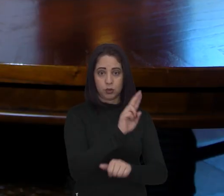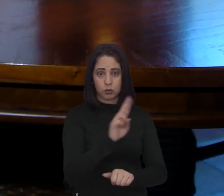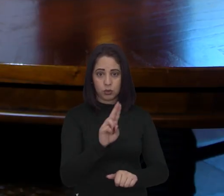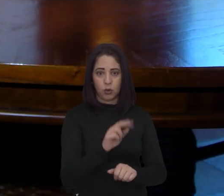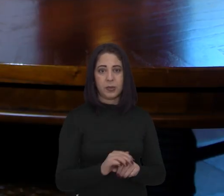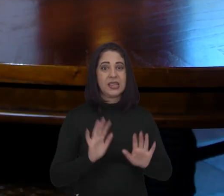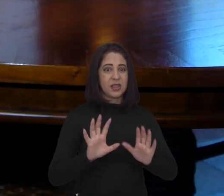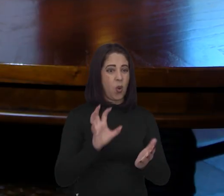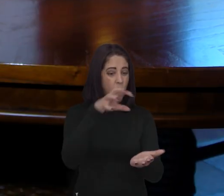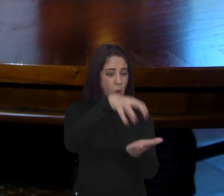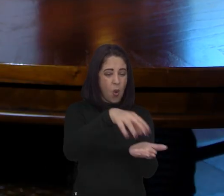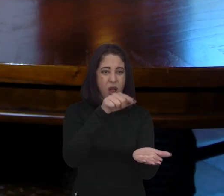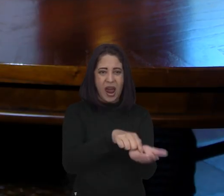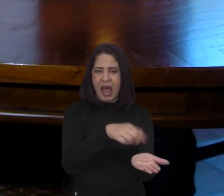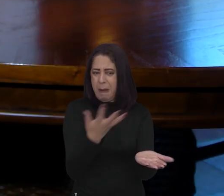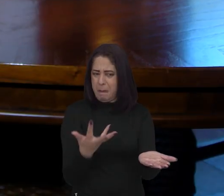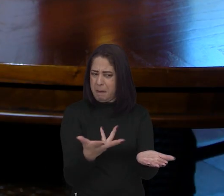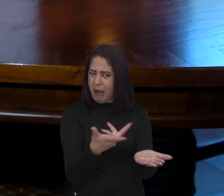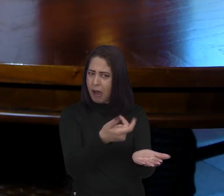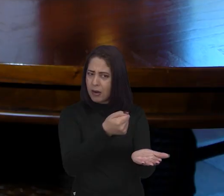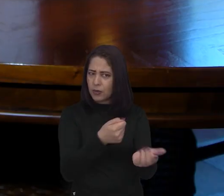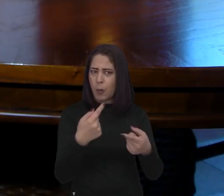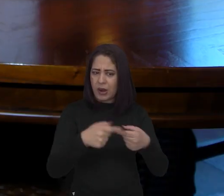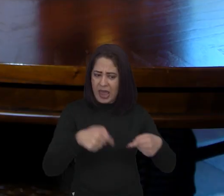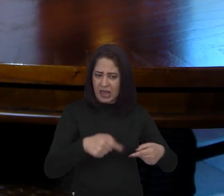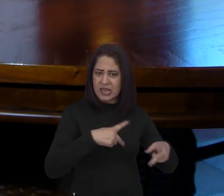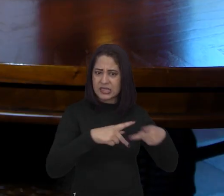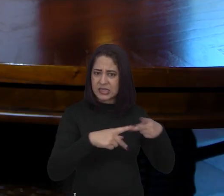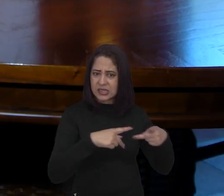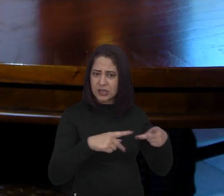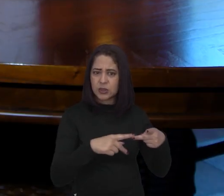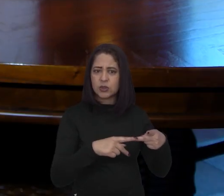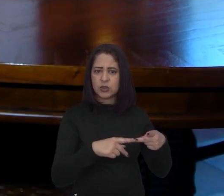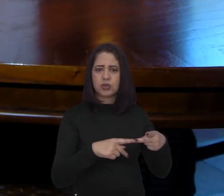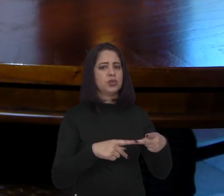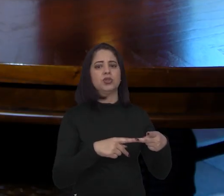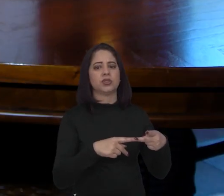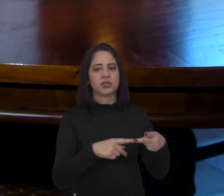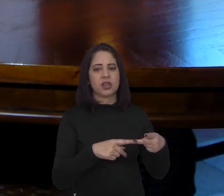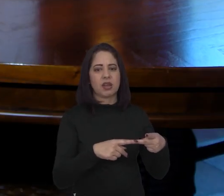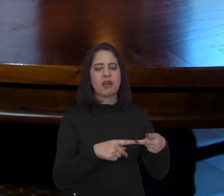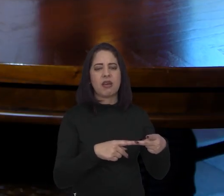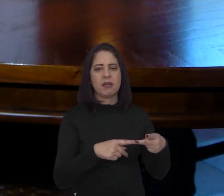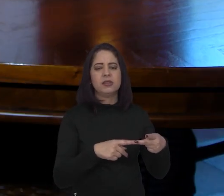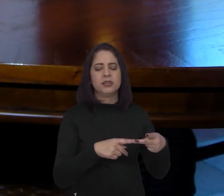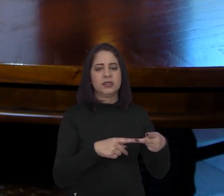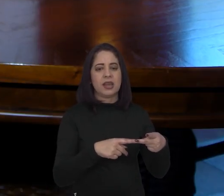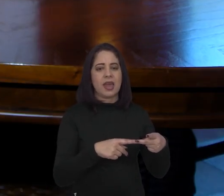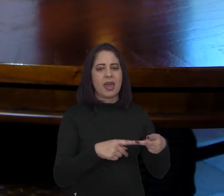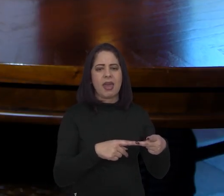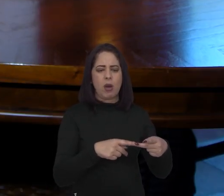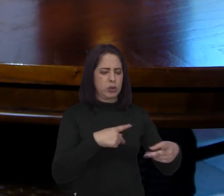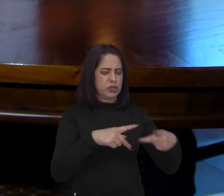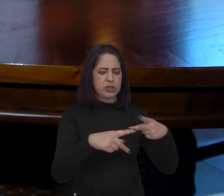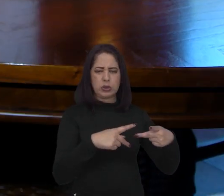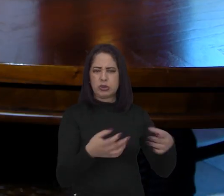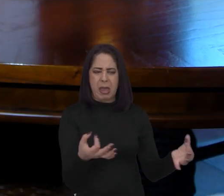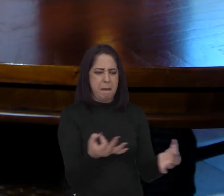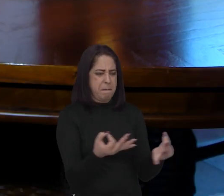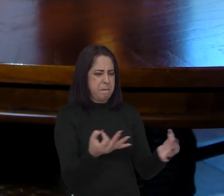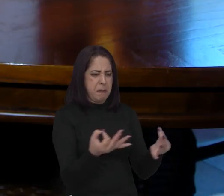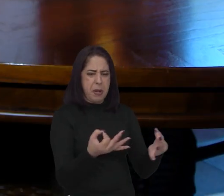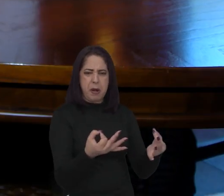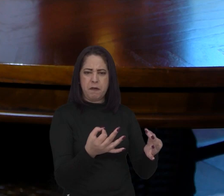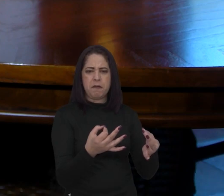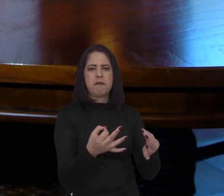coisa excepcional, porque São José hoje em dia, ao meu ver, dos 5.000 e tantos municípios que existem, é um dos mais bem